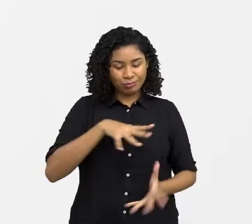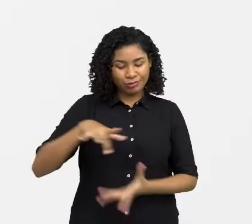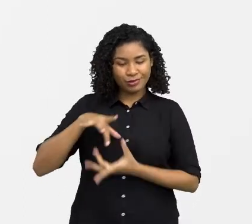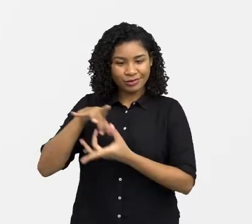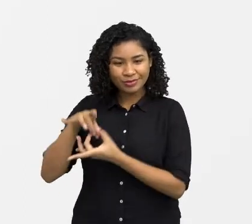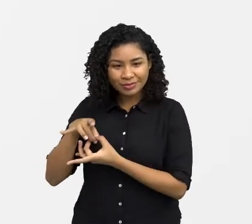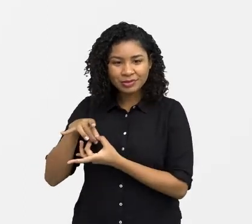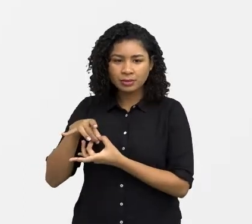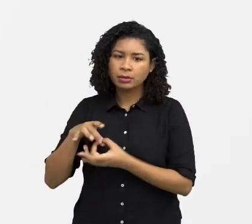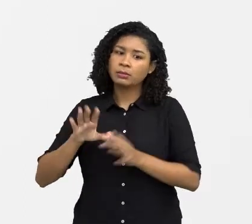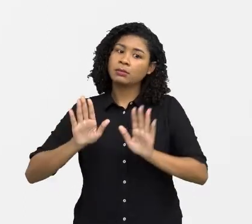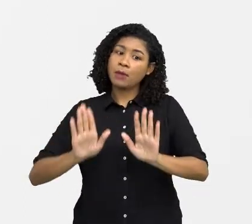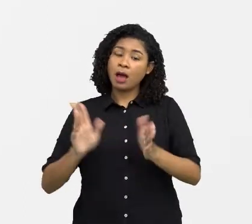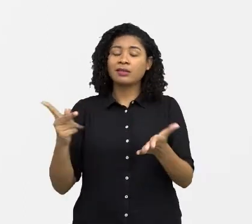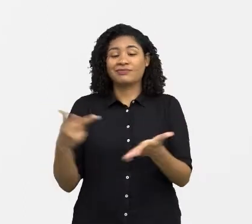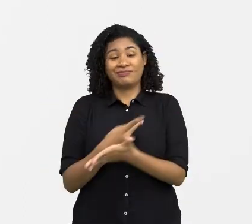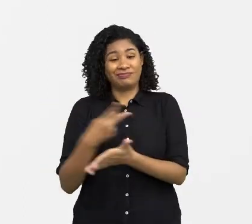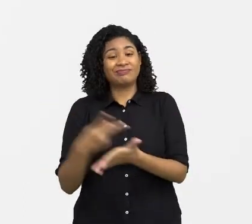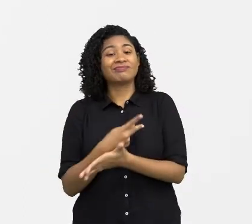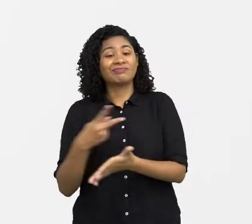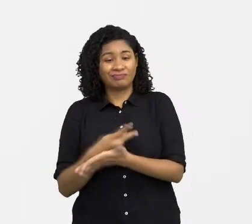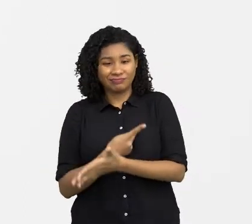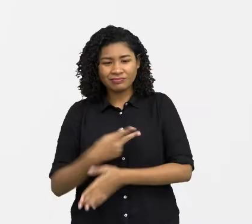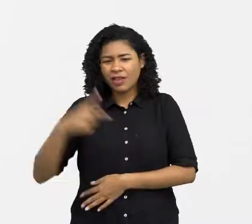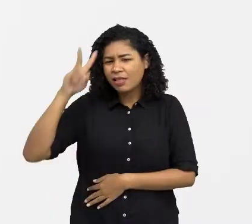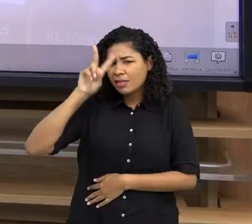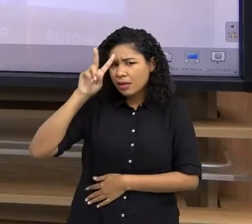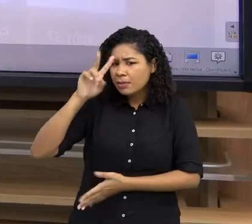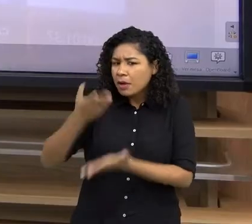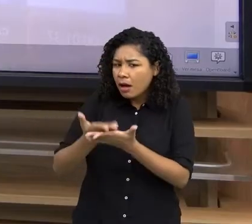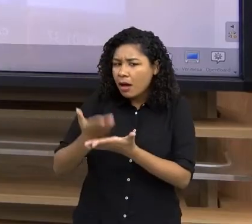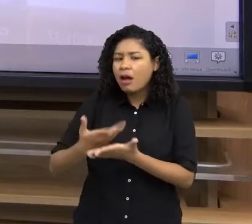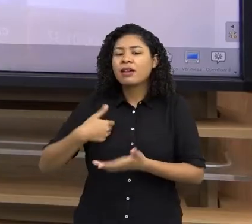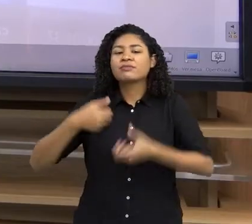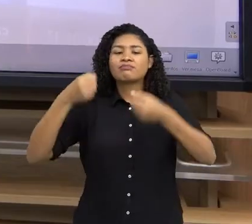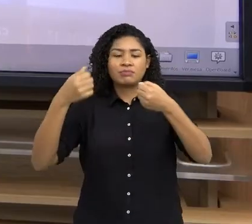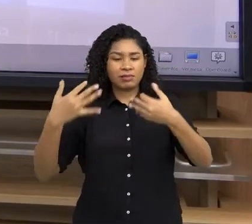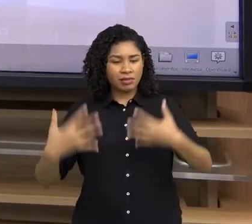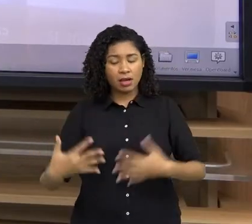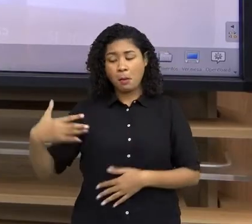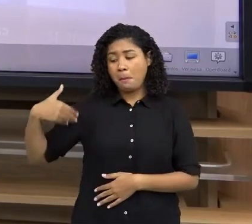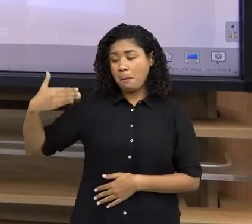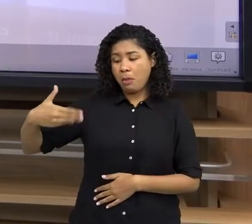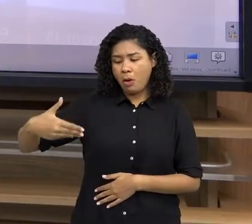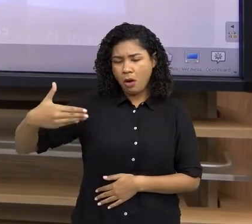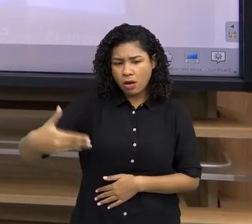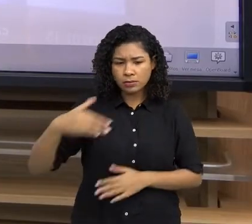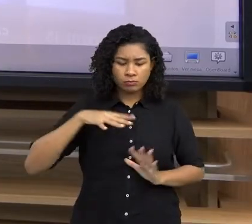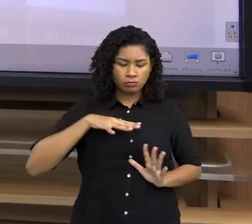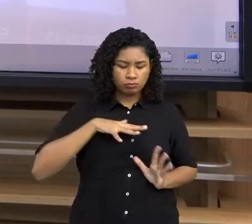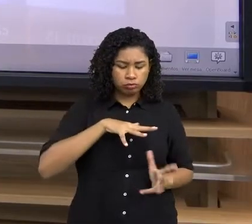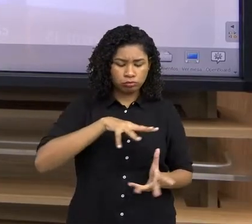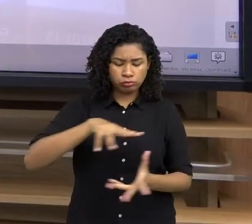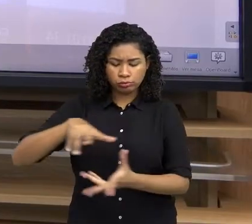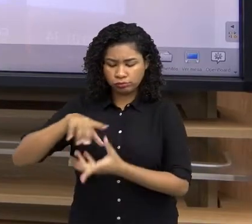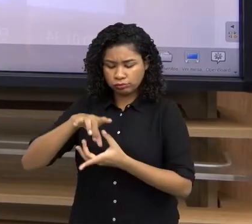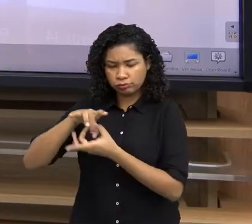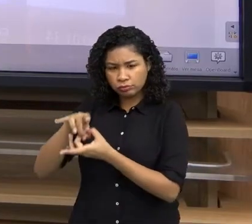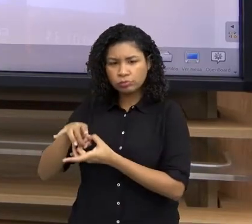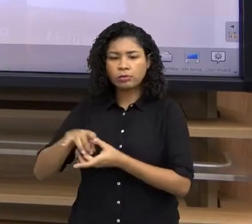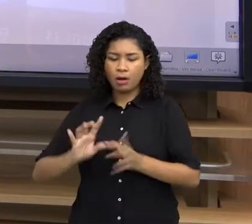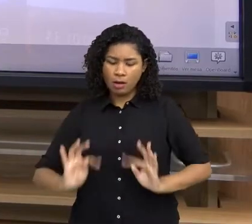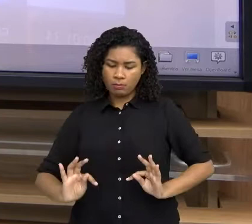E essa não é uma informação correta. A gente falou na aula, inclusive, né, que o processo de globalização, o aumento